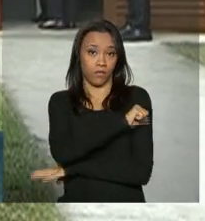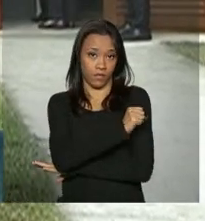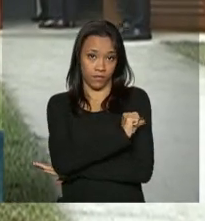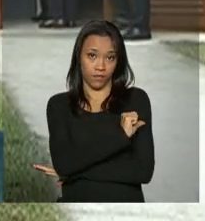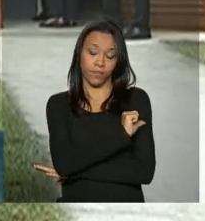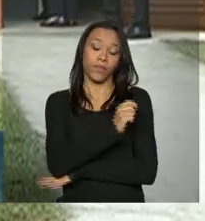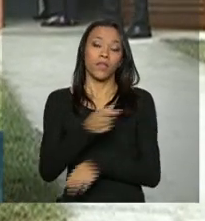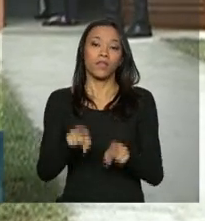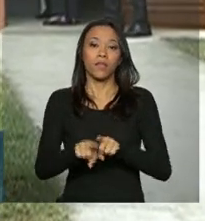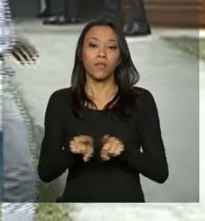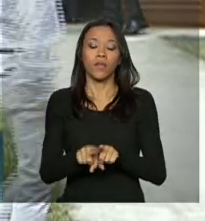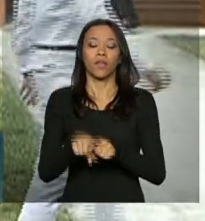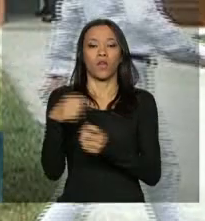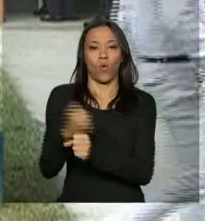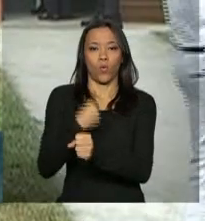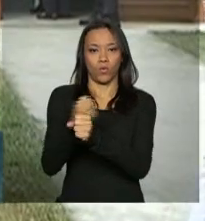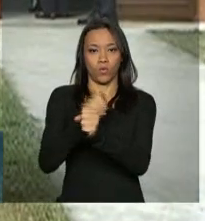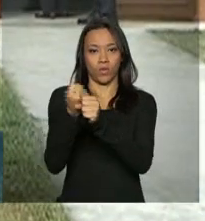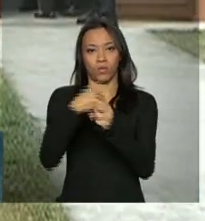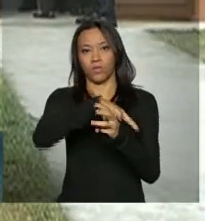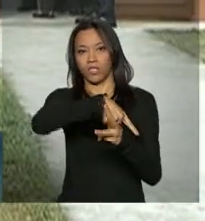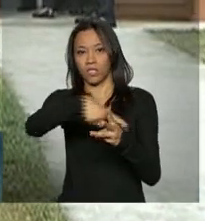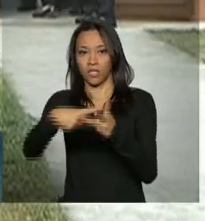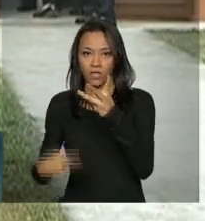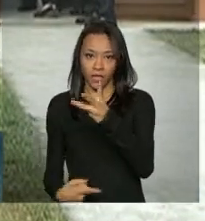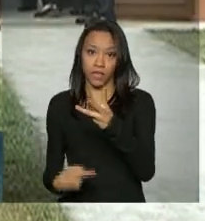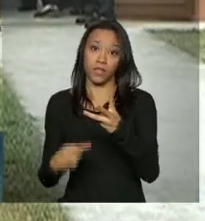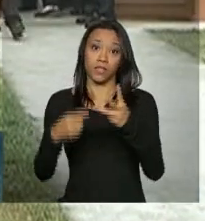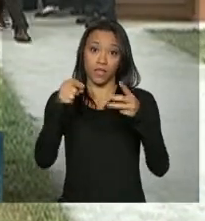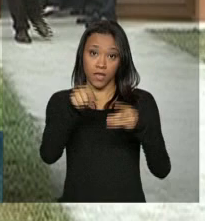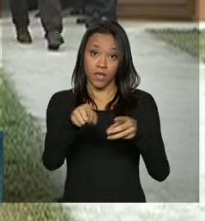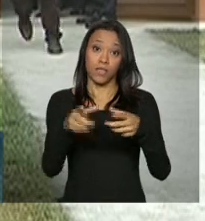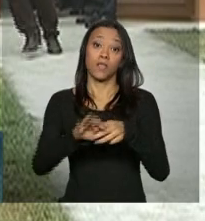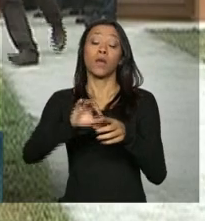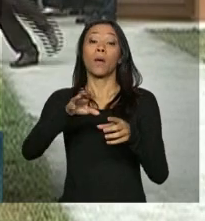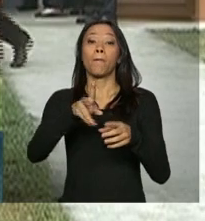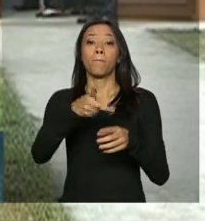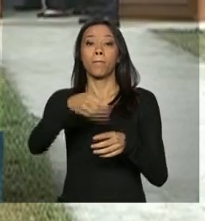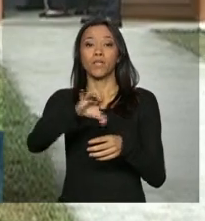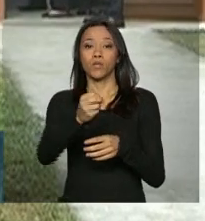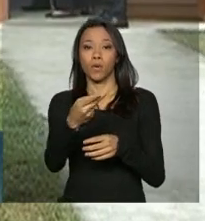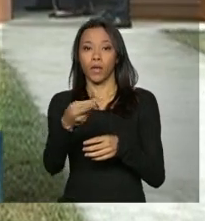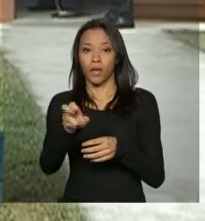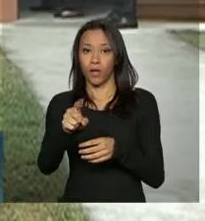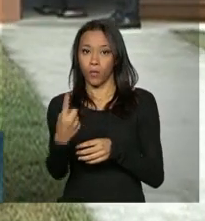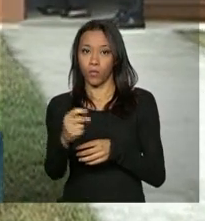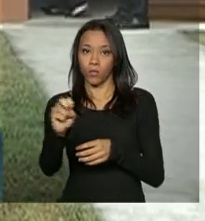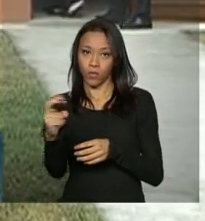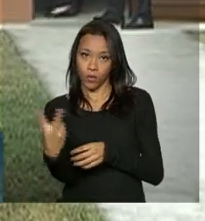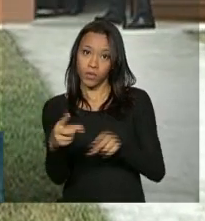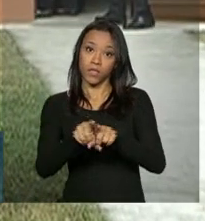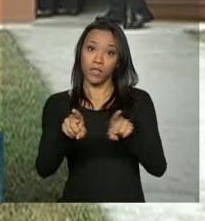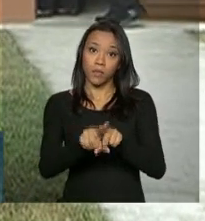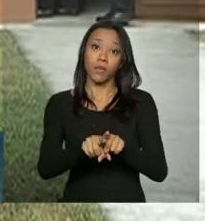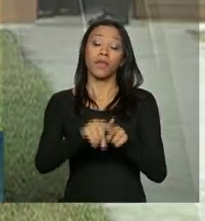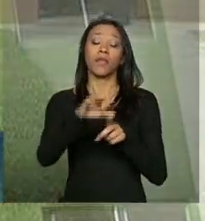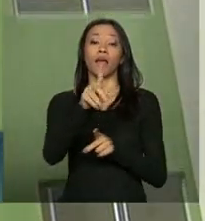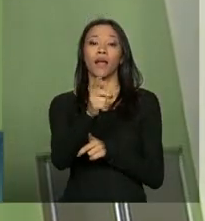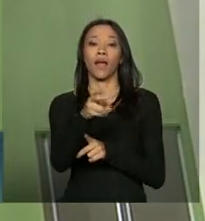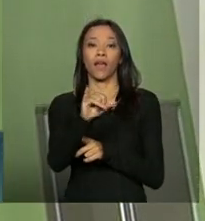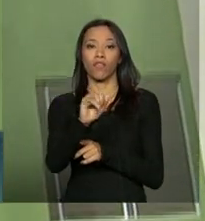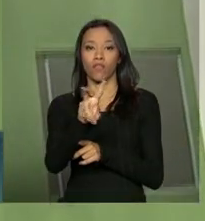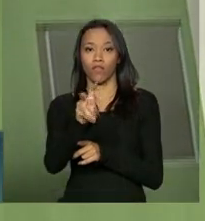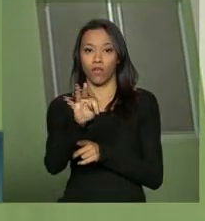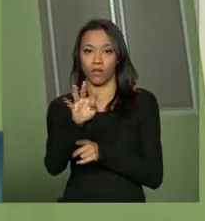com construção dos três Empreendimentos o Recanto Passaré 1 Recanto Passaré 2 e Vivenda das Gaivotas foram